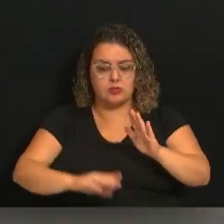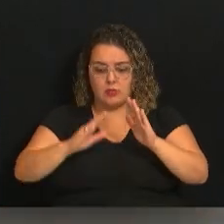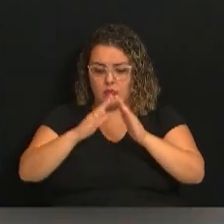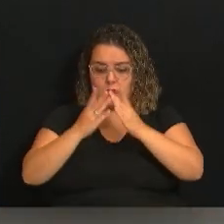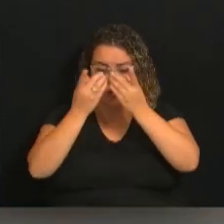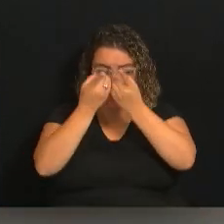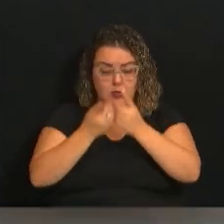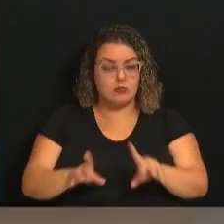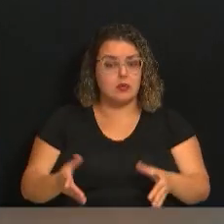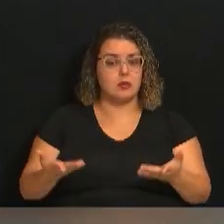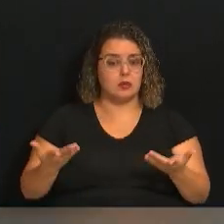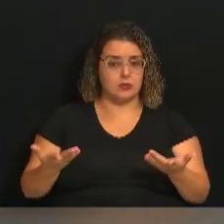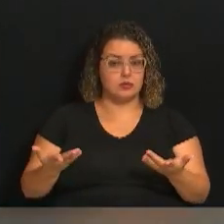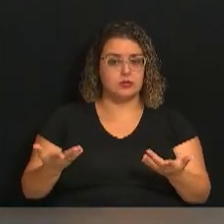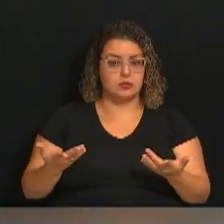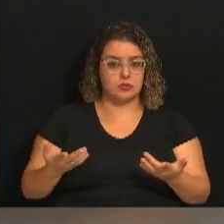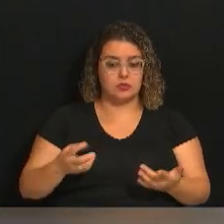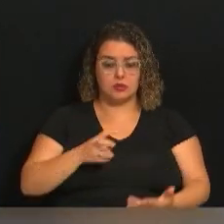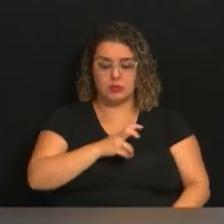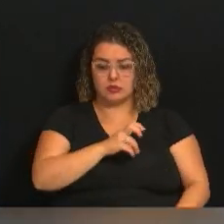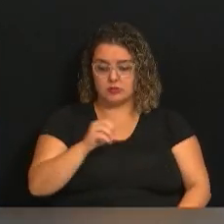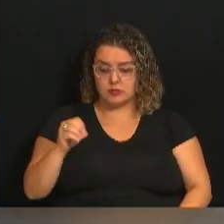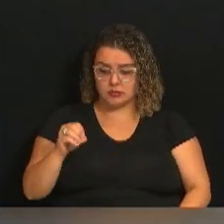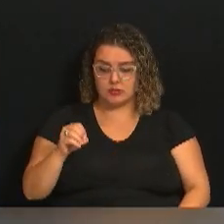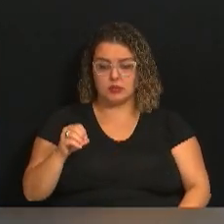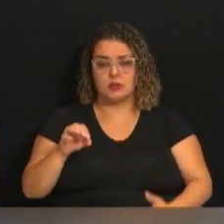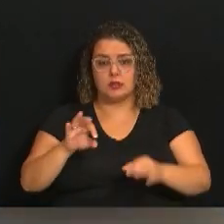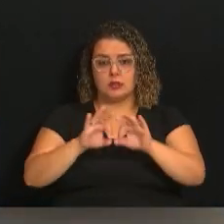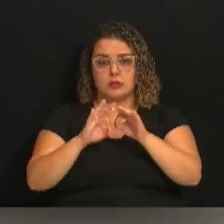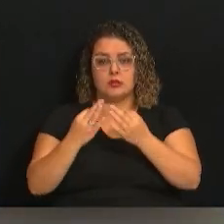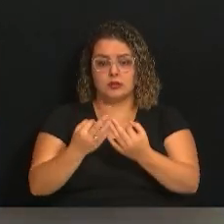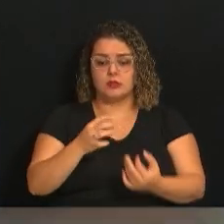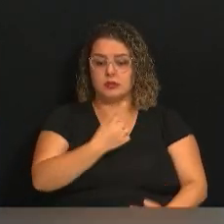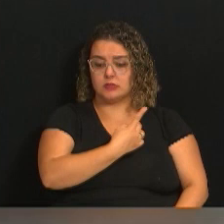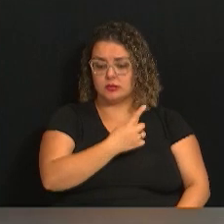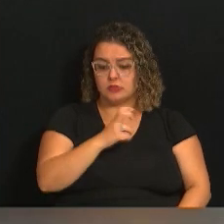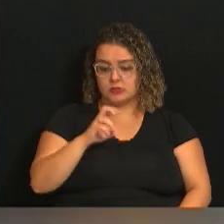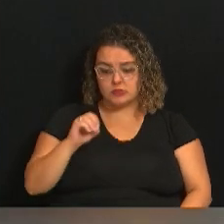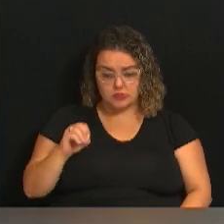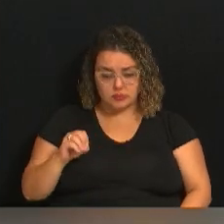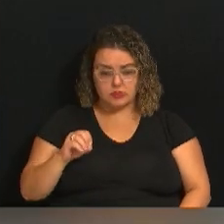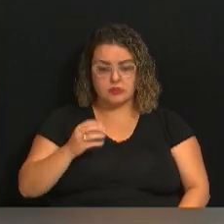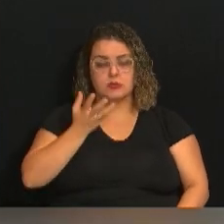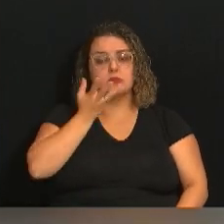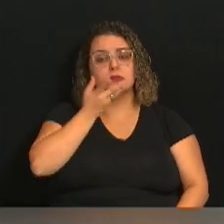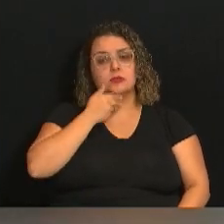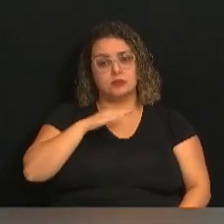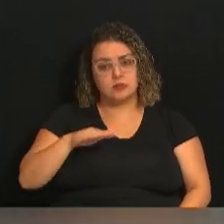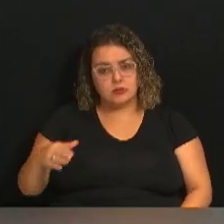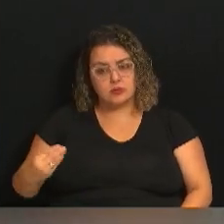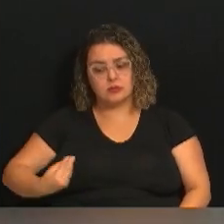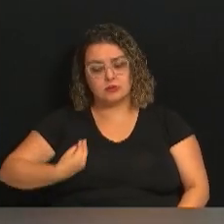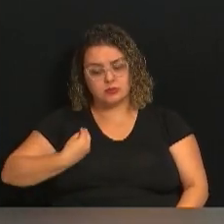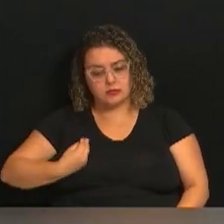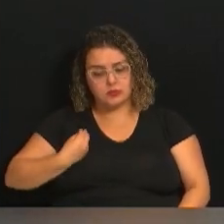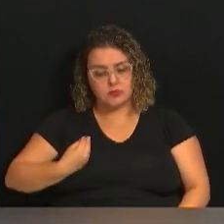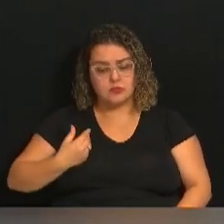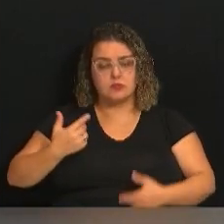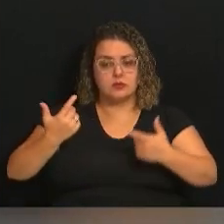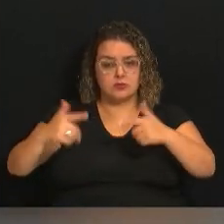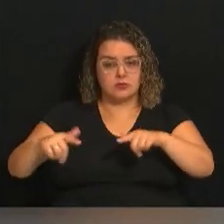o pessoal, né, as 500 famílias e cerca de 150 crianças que vivem no acampamento são